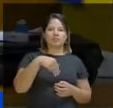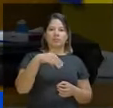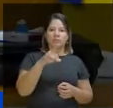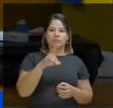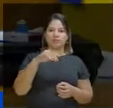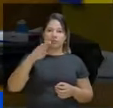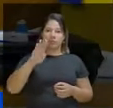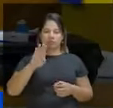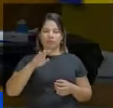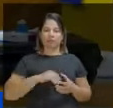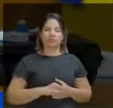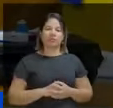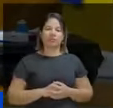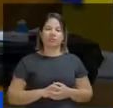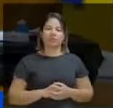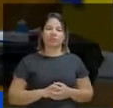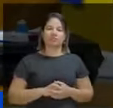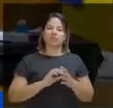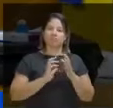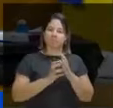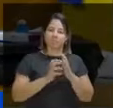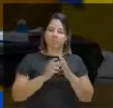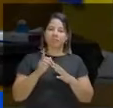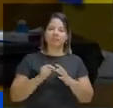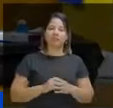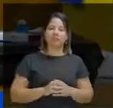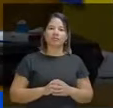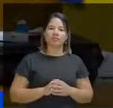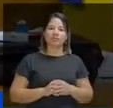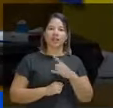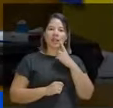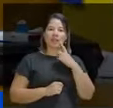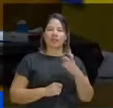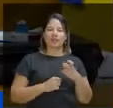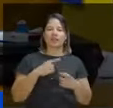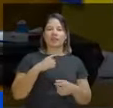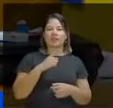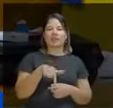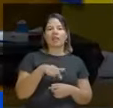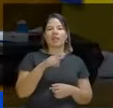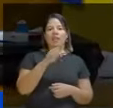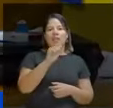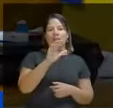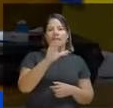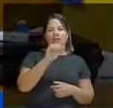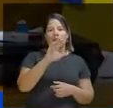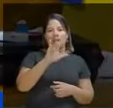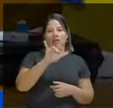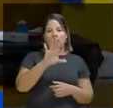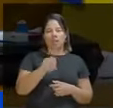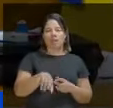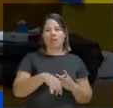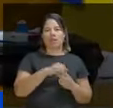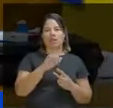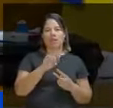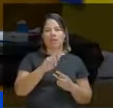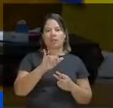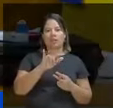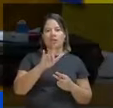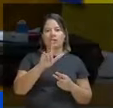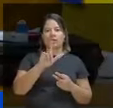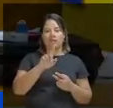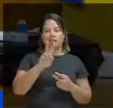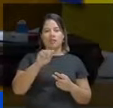O interessado, além do partido, é Acácio da Silva Favacho Neto, Gilvan Pinheiros Borges, Fátima